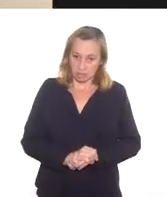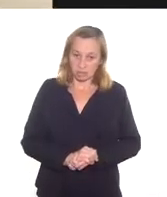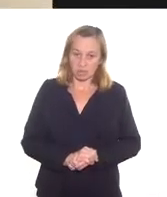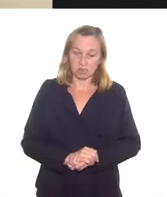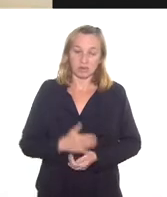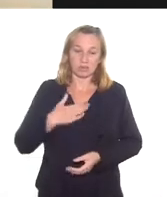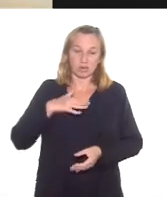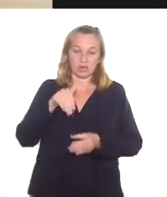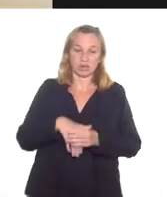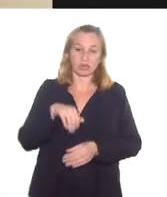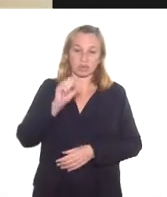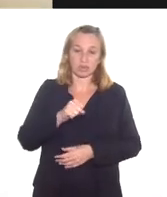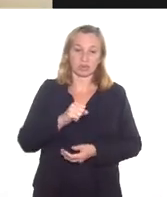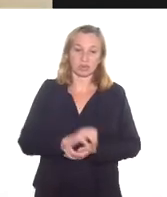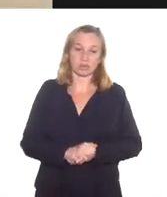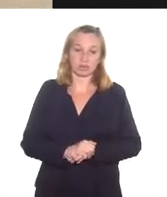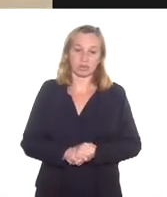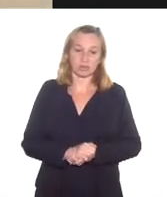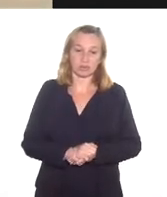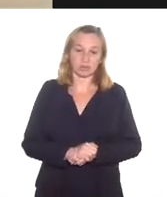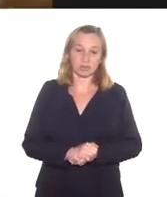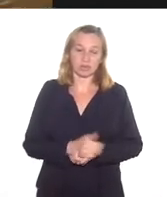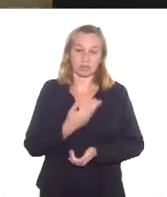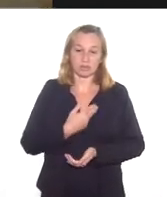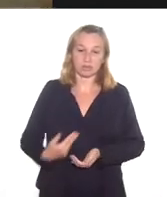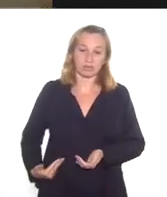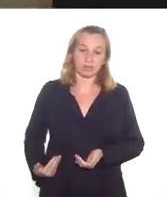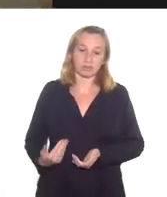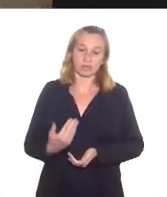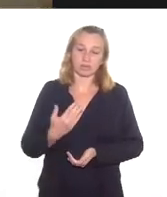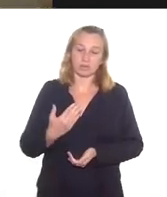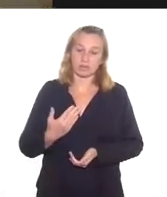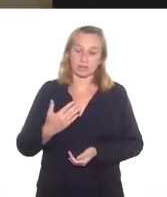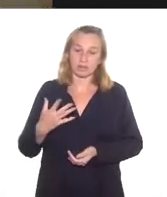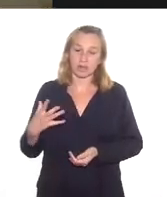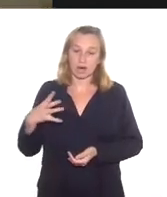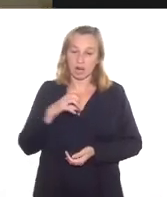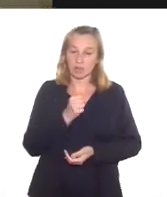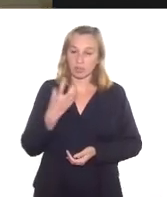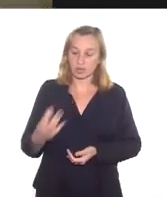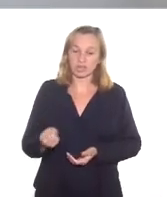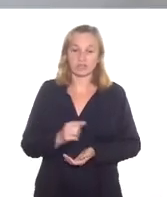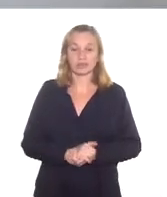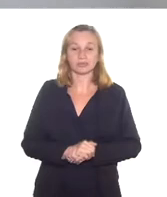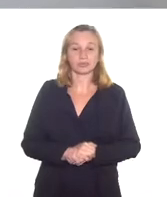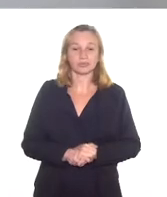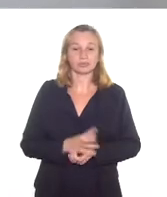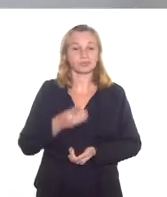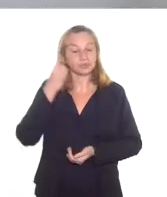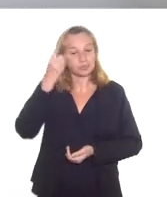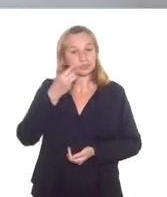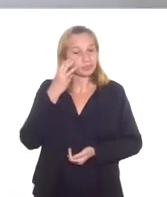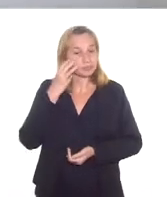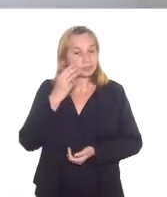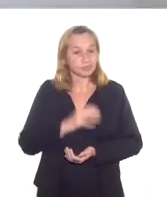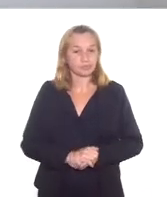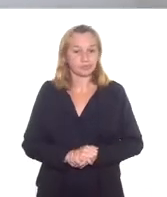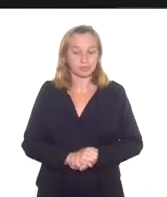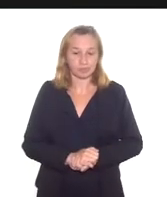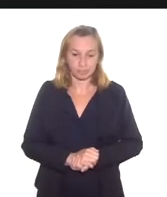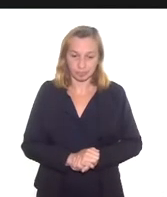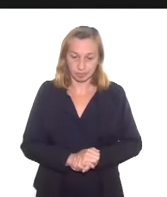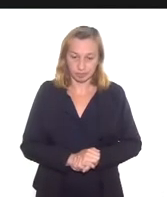declarar aqui meu voto favorável, que o governador sancione o quanto antes. Muito obrigado. Deputado Valdec.